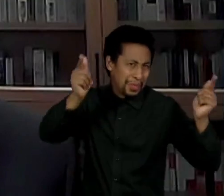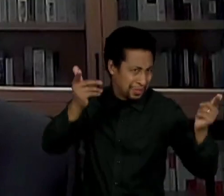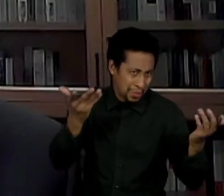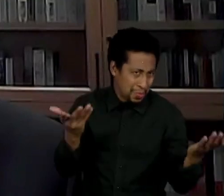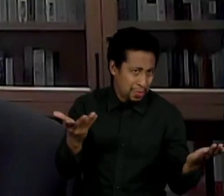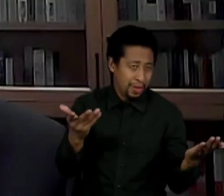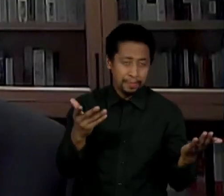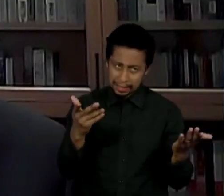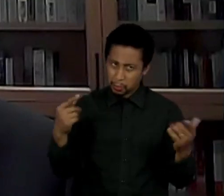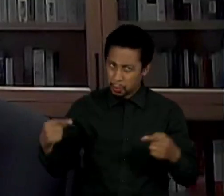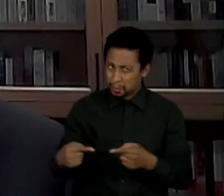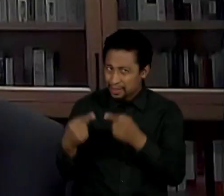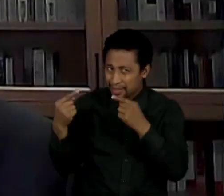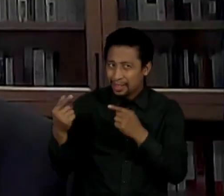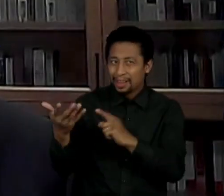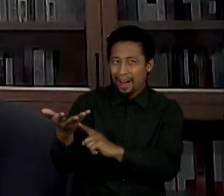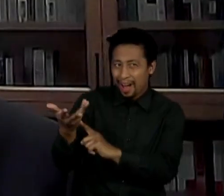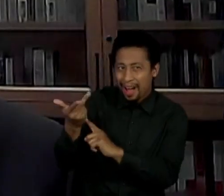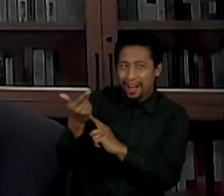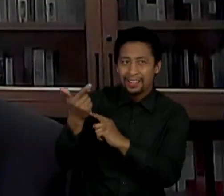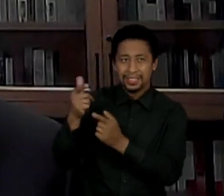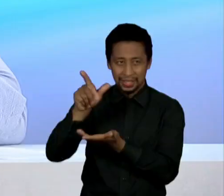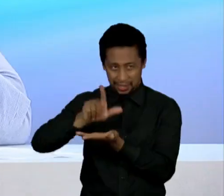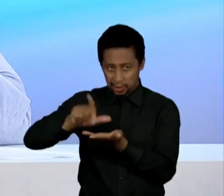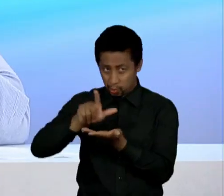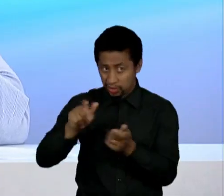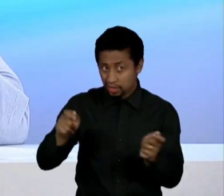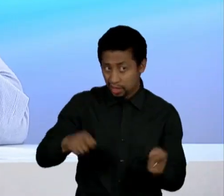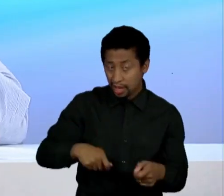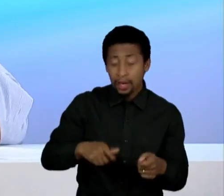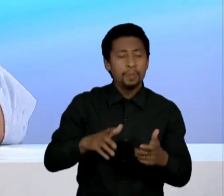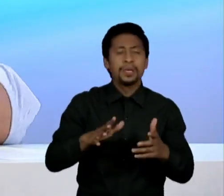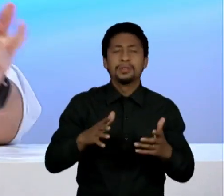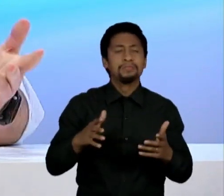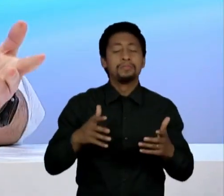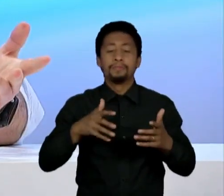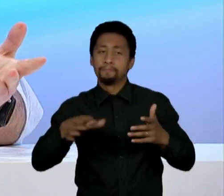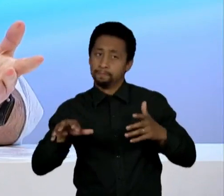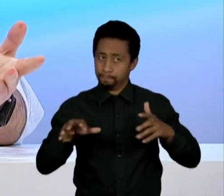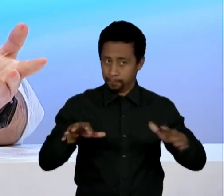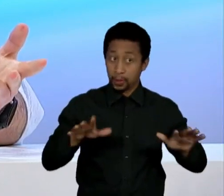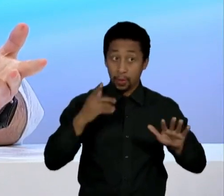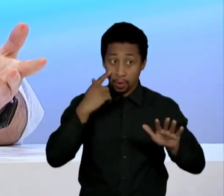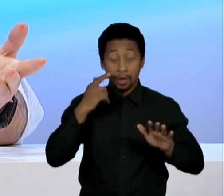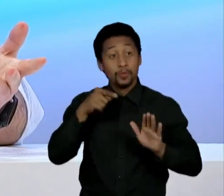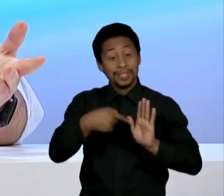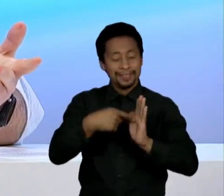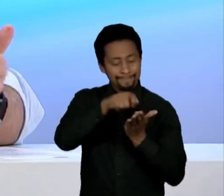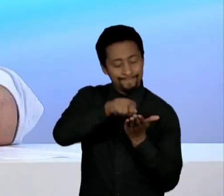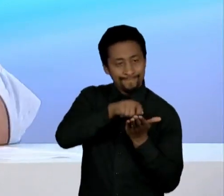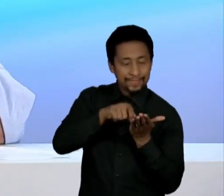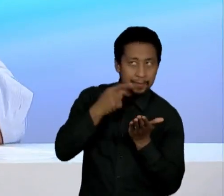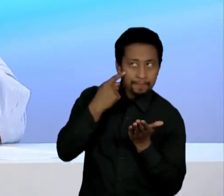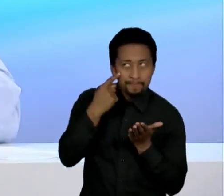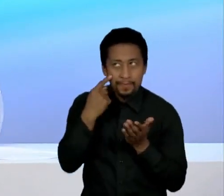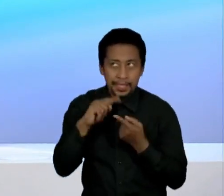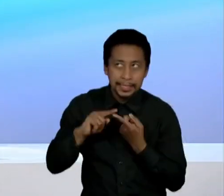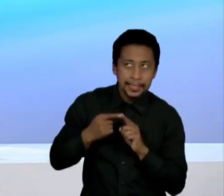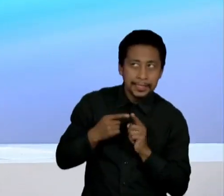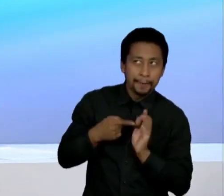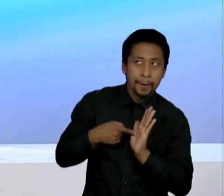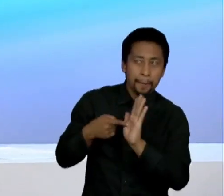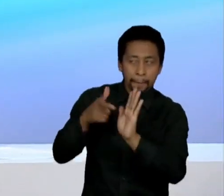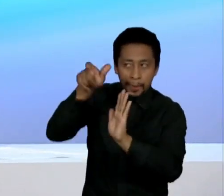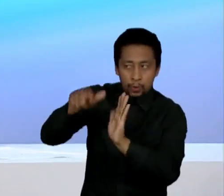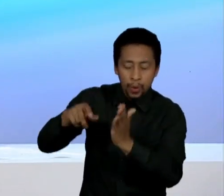arte ou literatura. Para você, qual seria essa diferença entre o entreter, o seu leitor, como você disse, ou esse